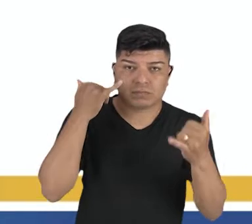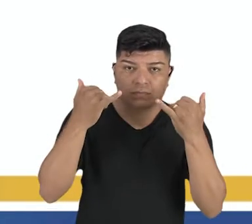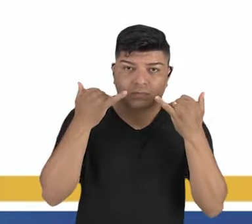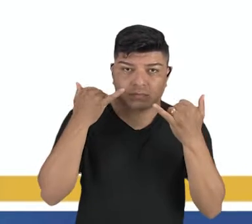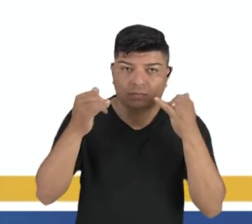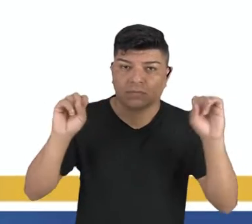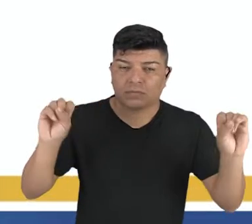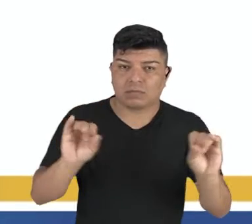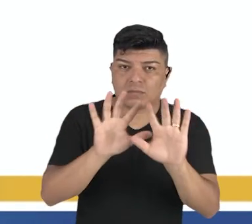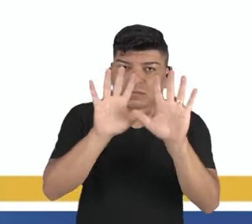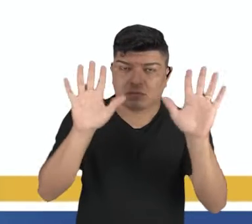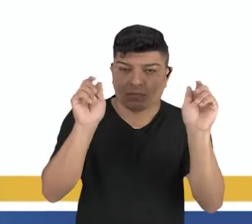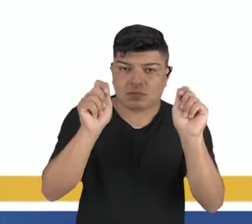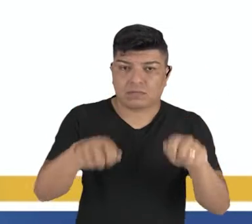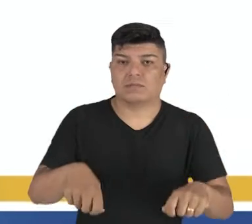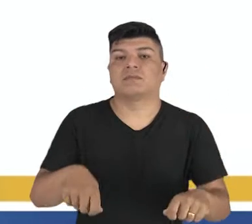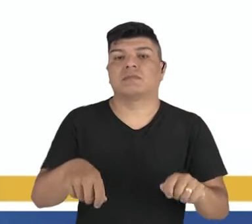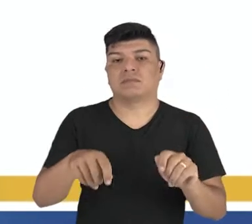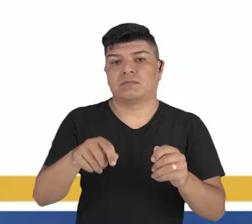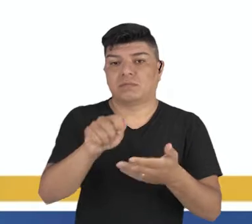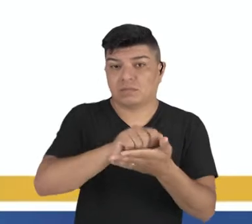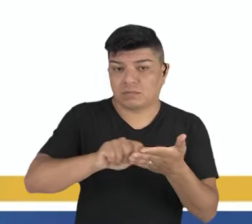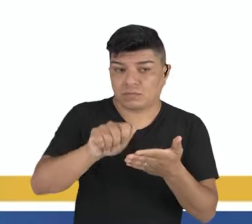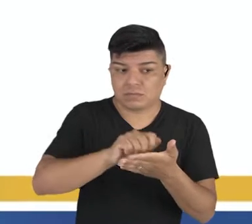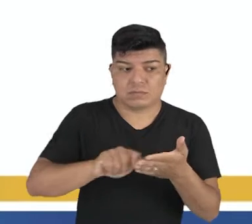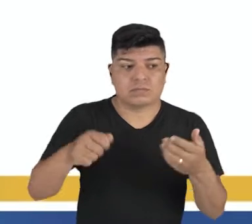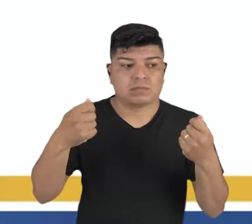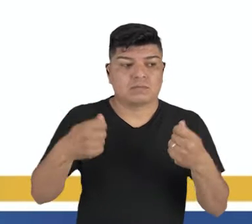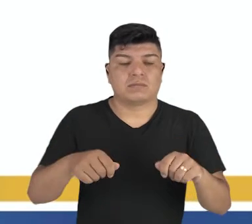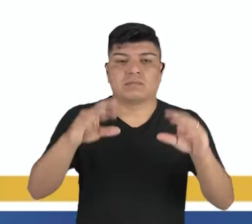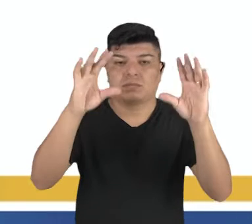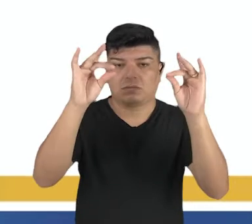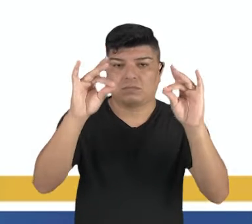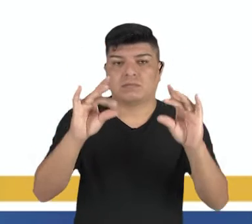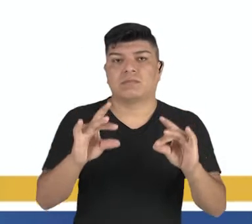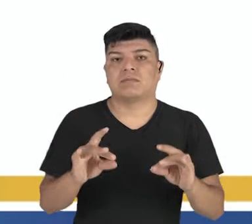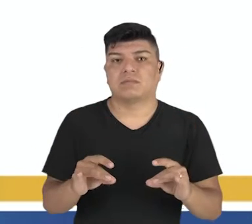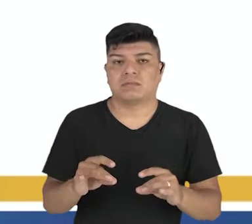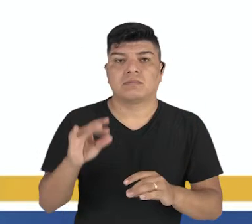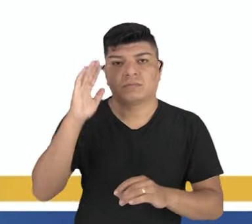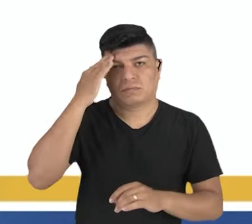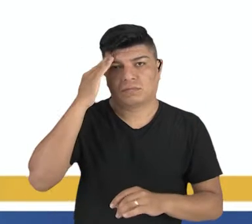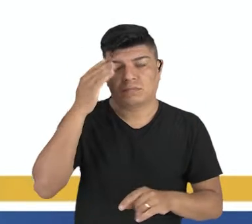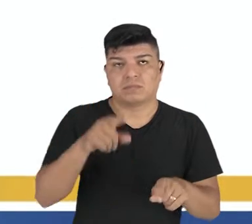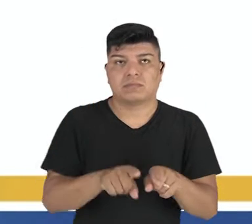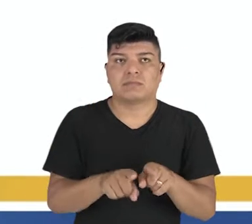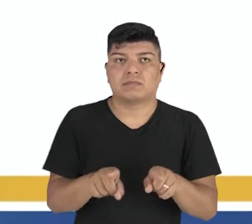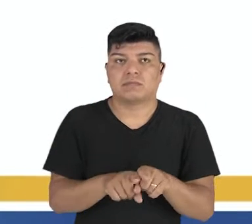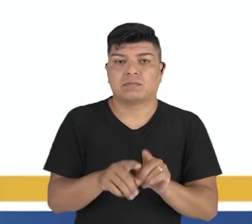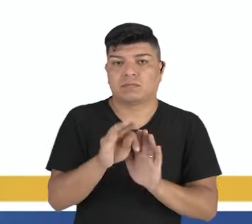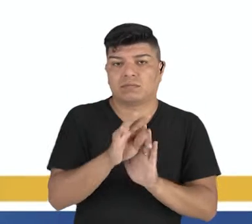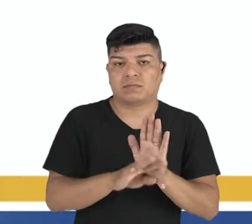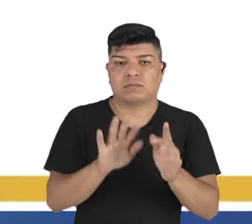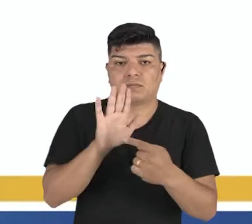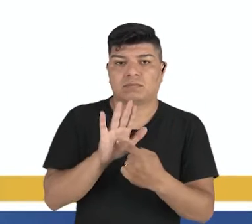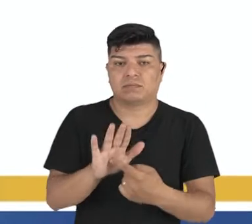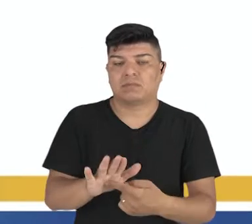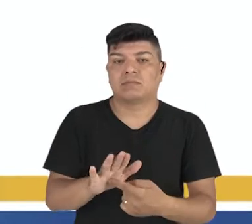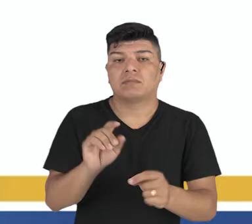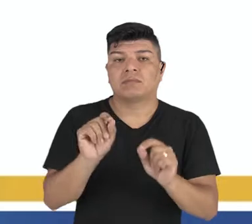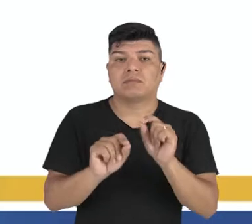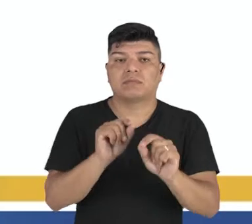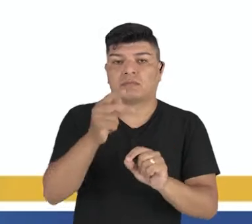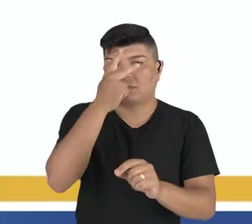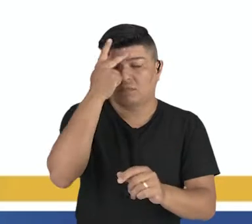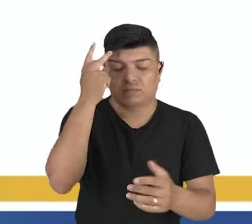mais clara possível. Ele é descritivo, preciso, esclarecedor e compreensível. No texto expositivo, esses elementos fazem com